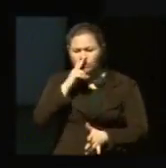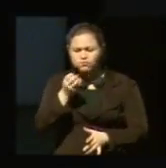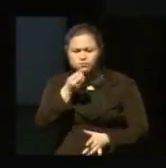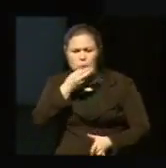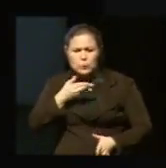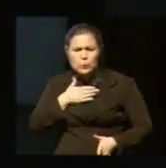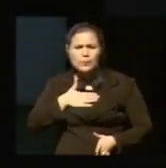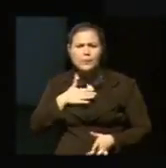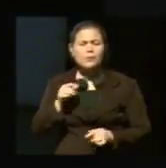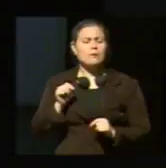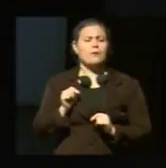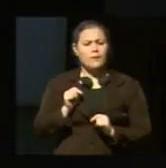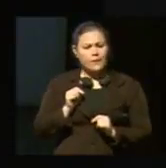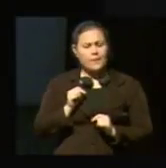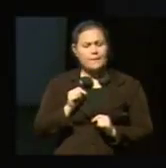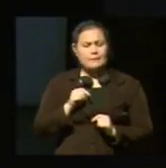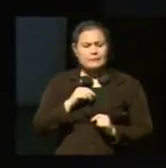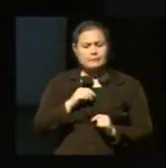o seguinte: eu